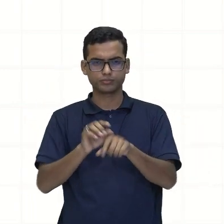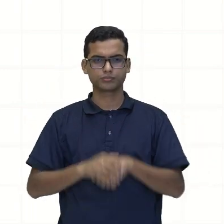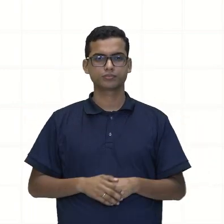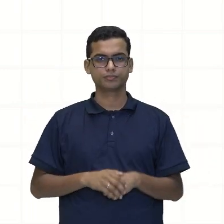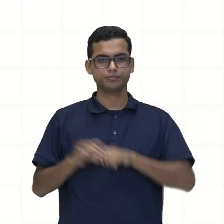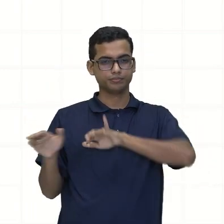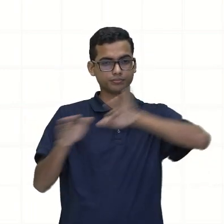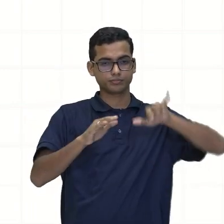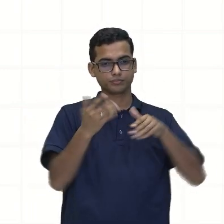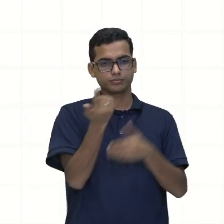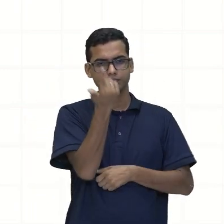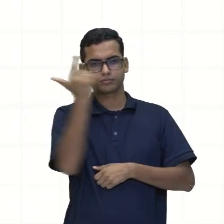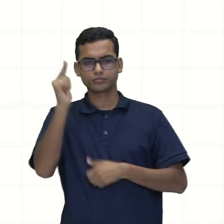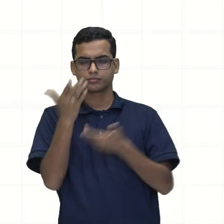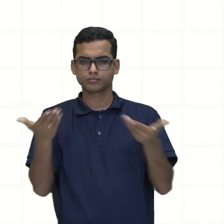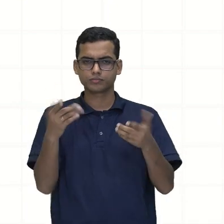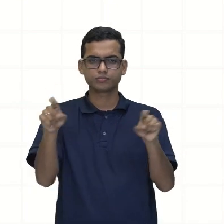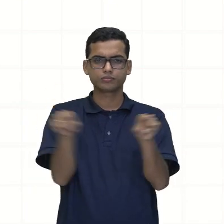é Brasil,